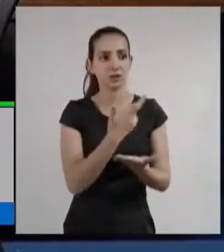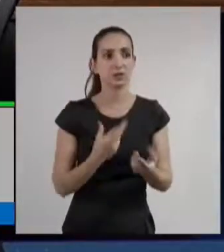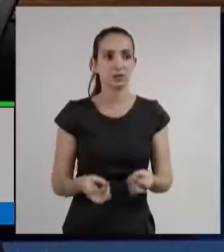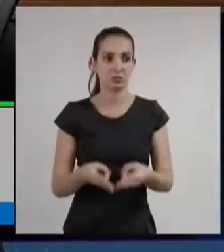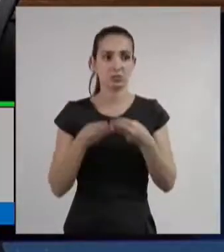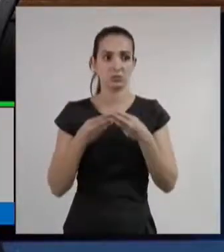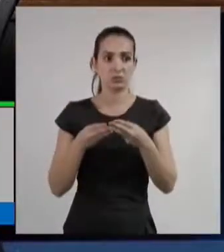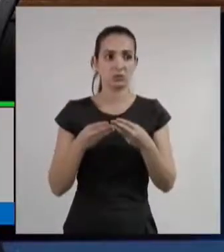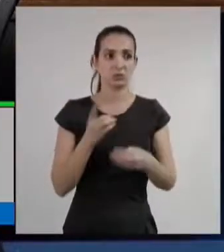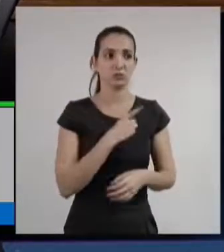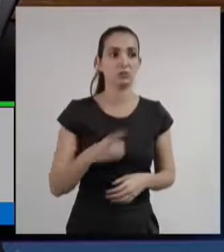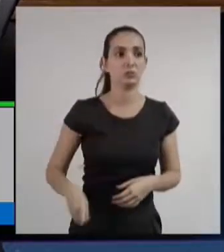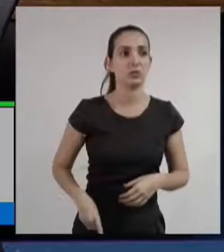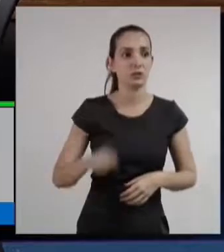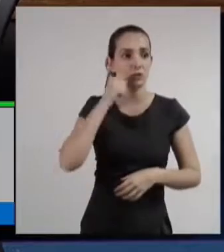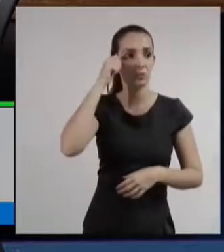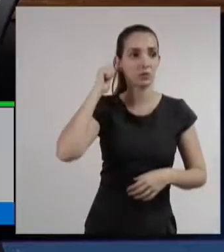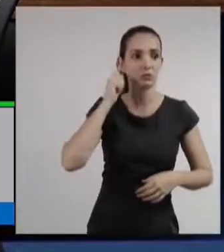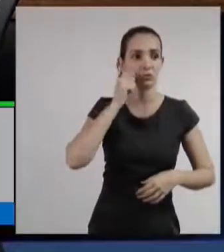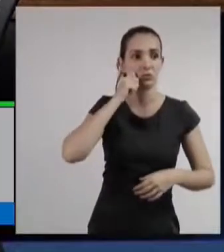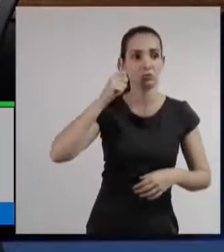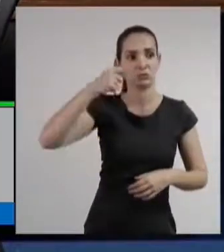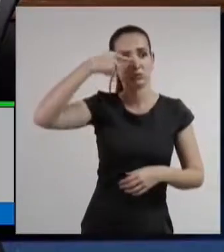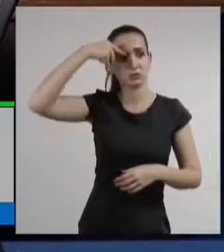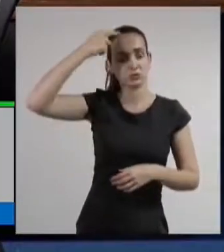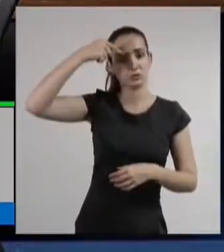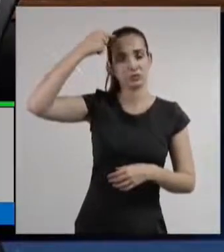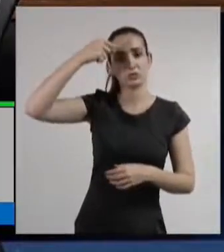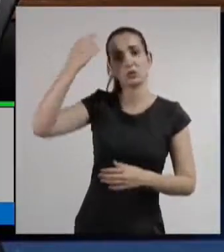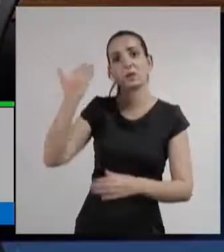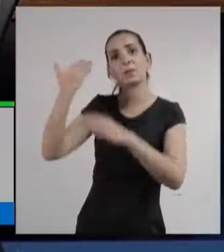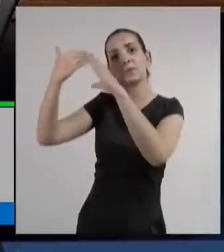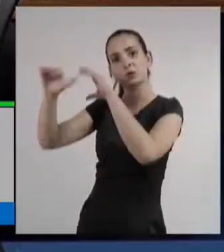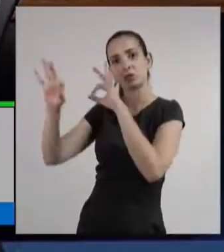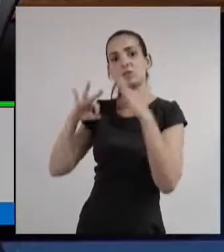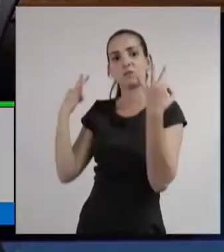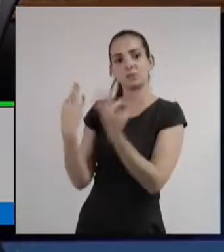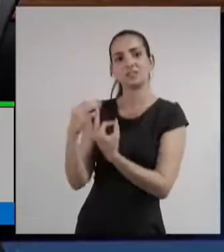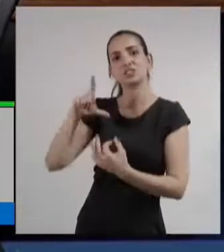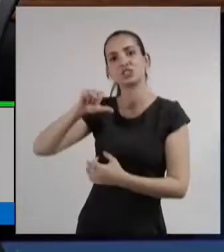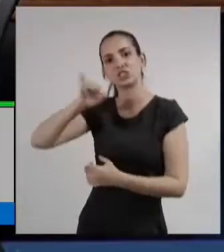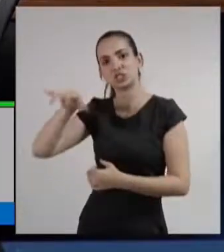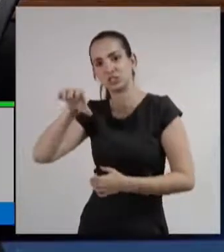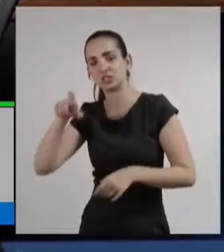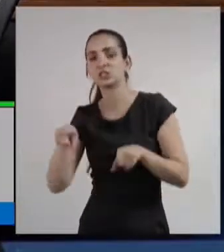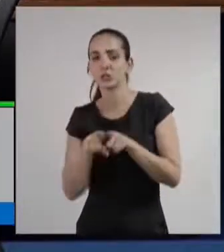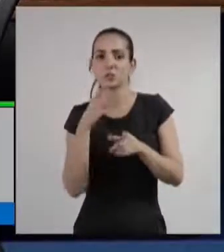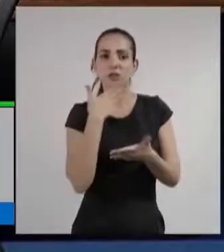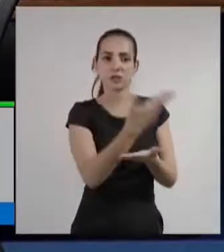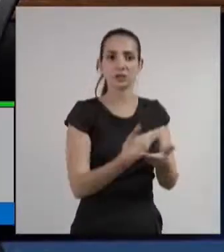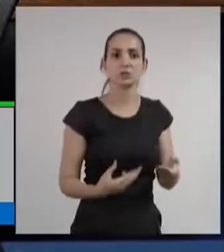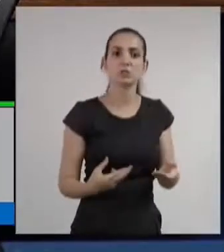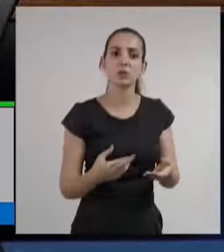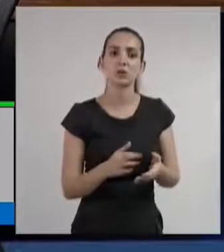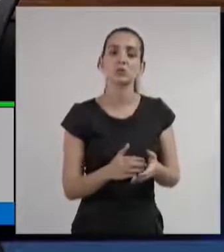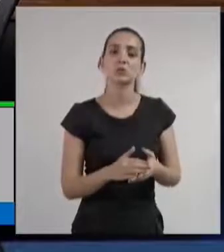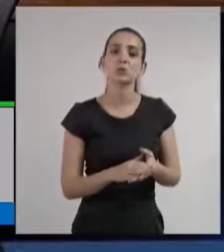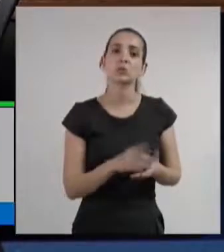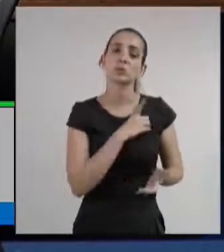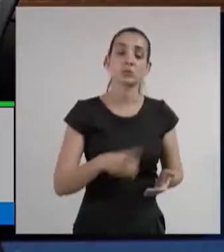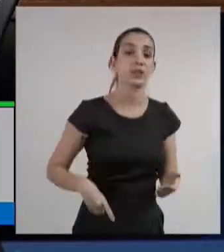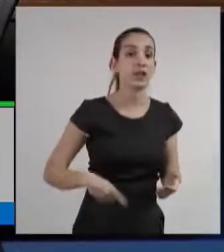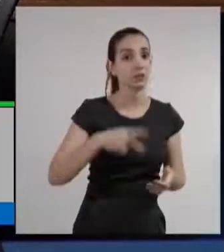dos deputados Amarildo Cruz e Zé Teixeira, endereçado aos familiares de Leonor Carvalho Lage. Requerimento de autoria do deputado Dr. Paulo